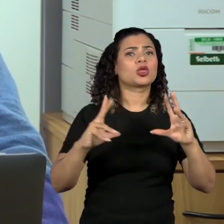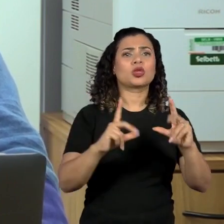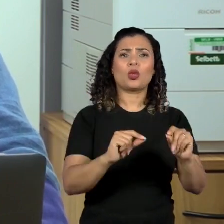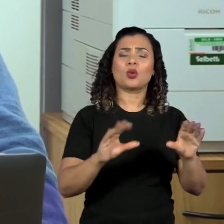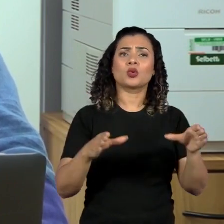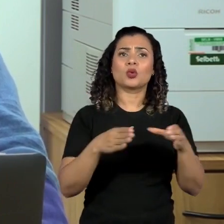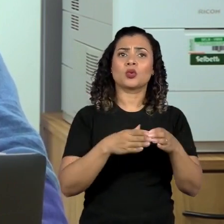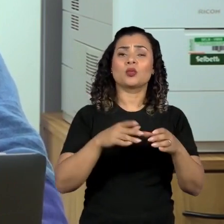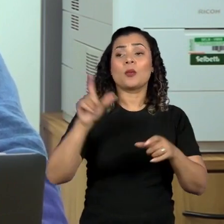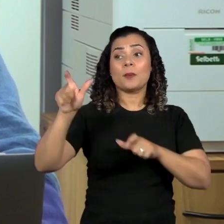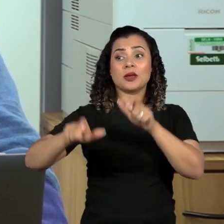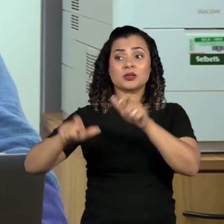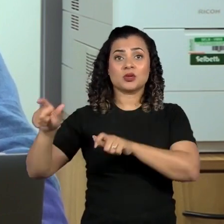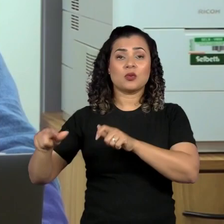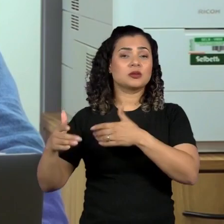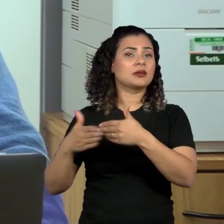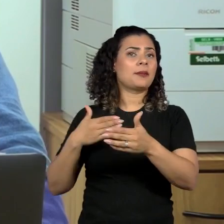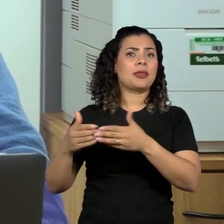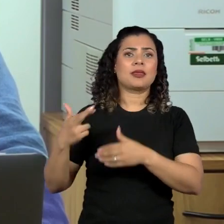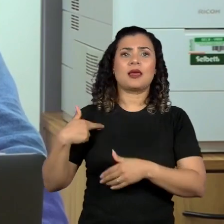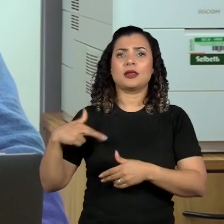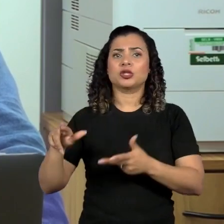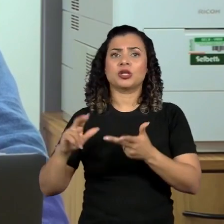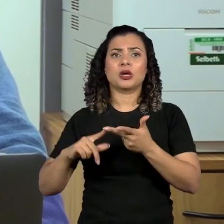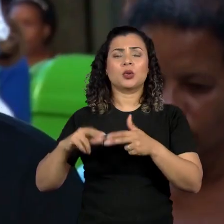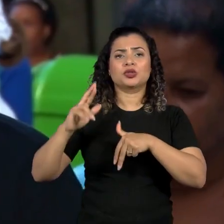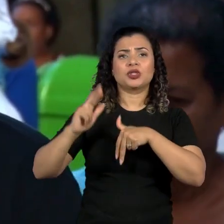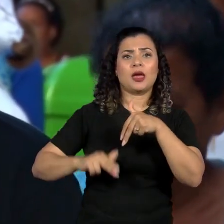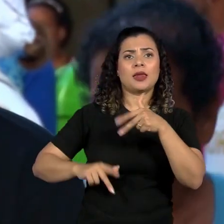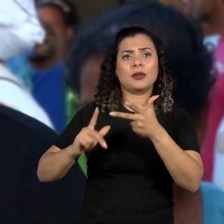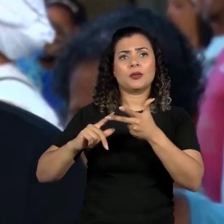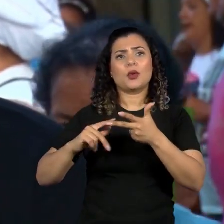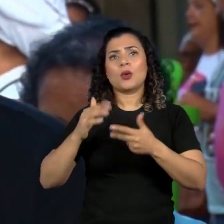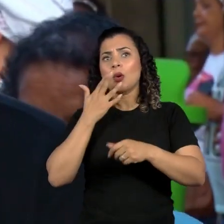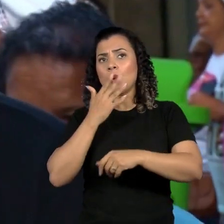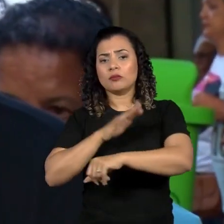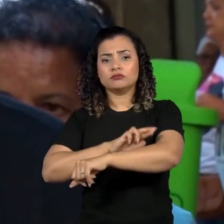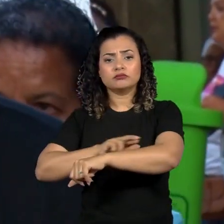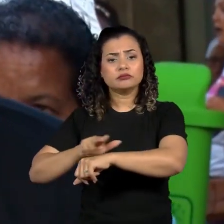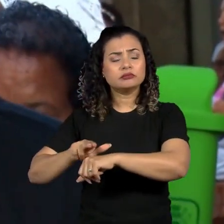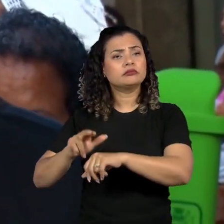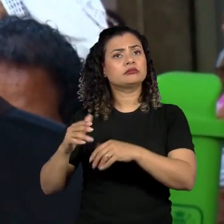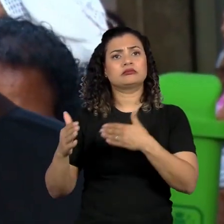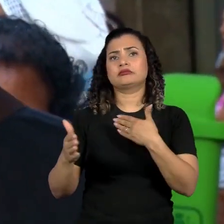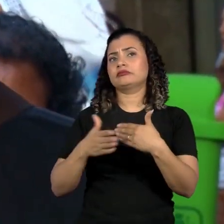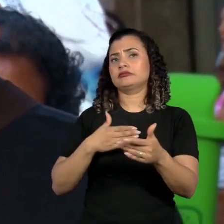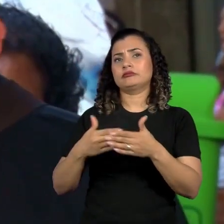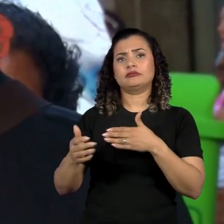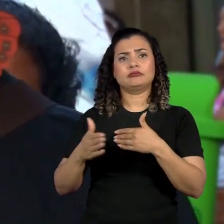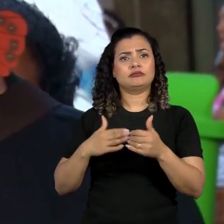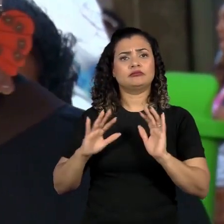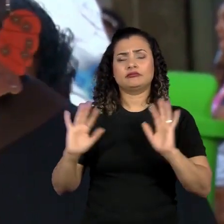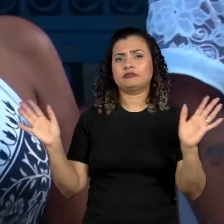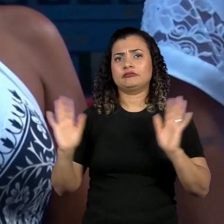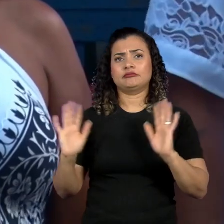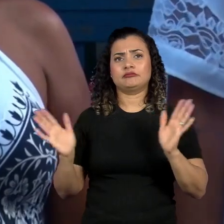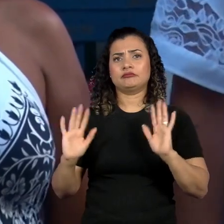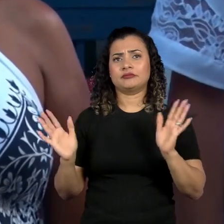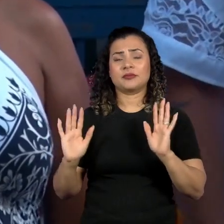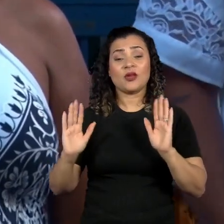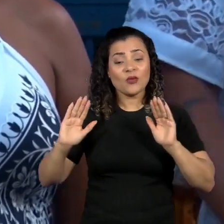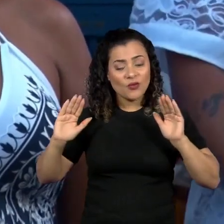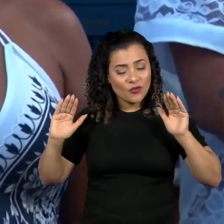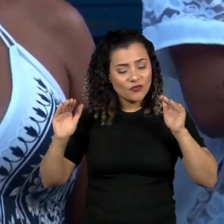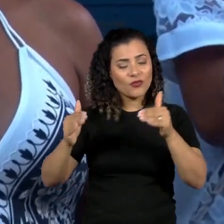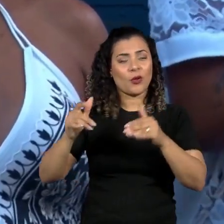o cooperado, independente do seu gênero, independente da sua etnia, do seu credo. O foco